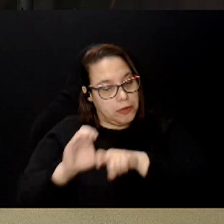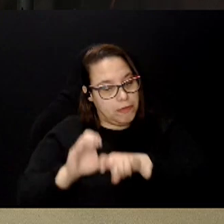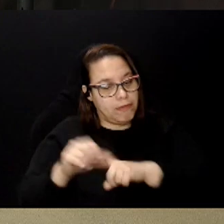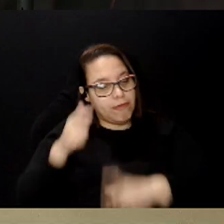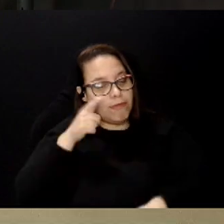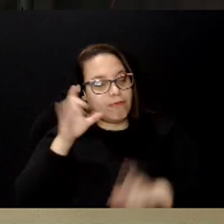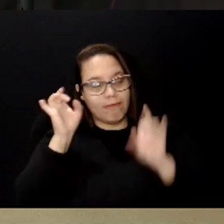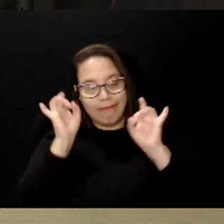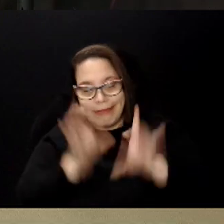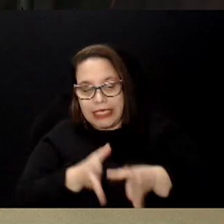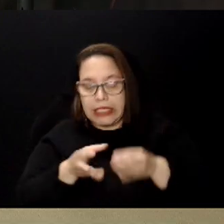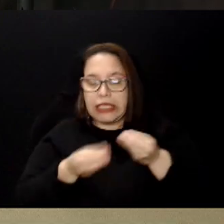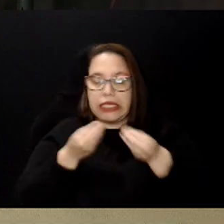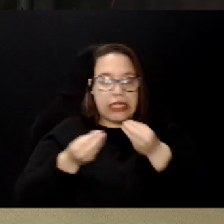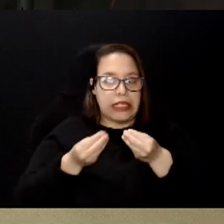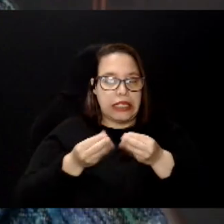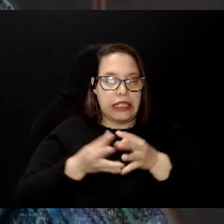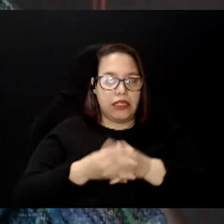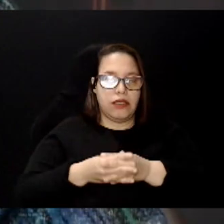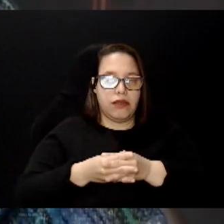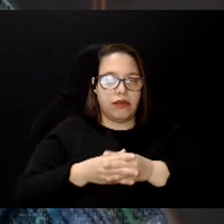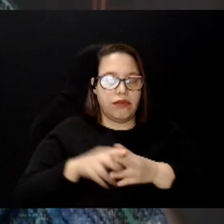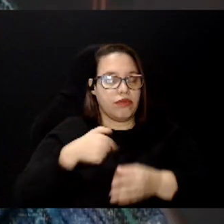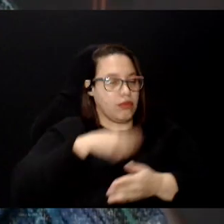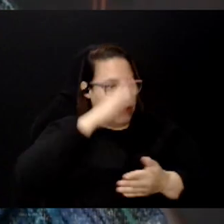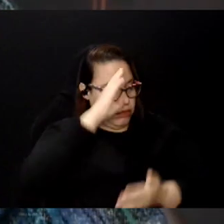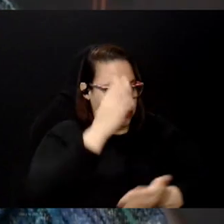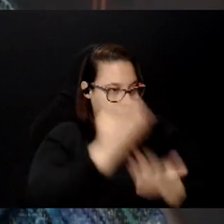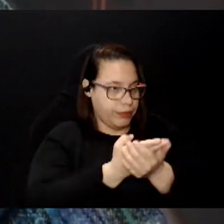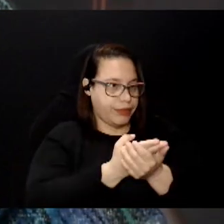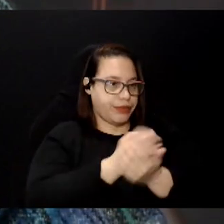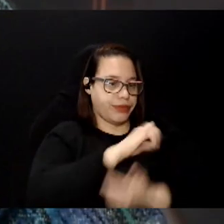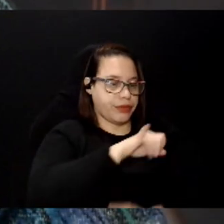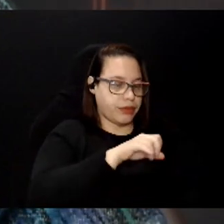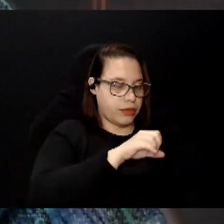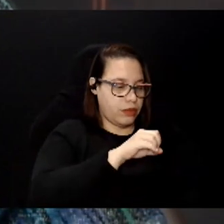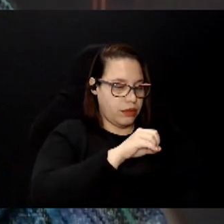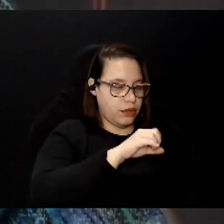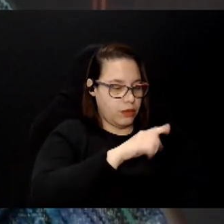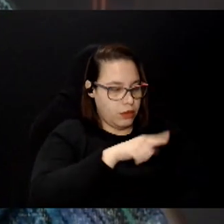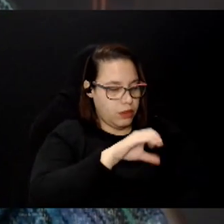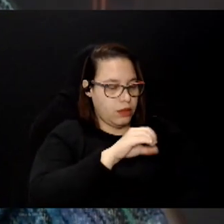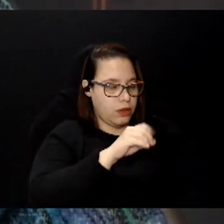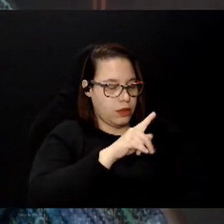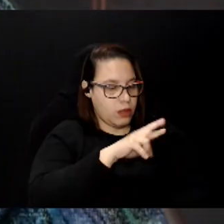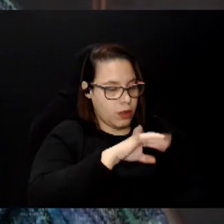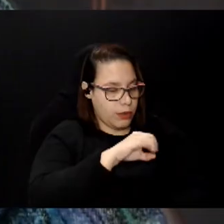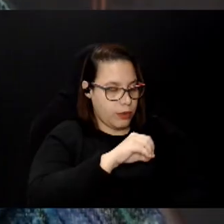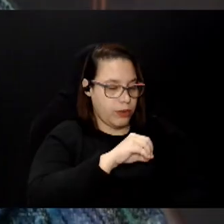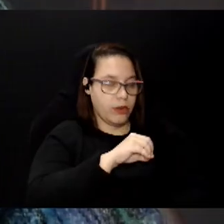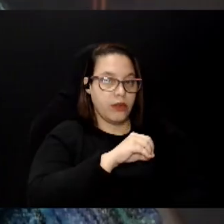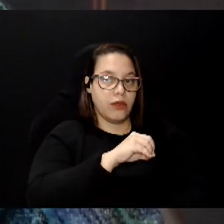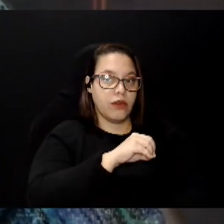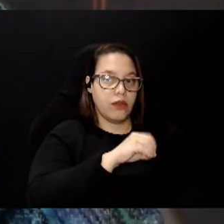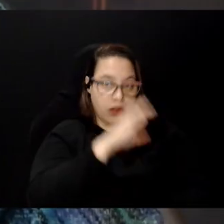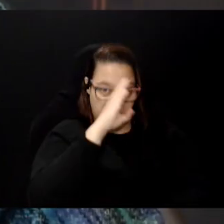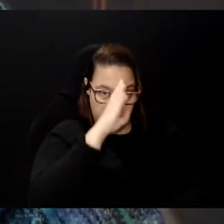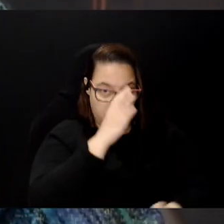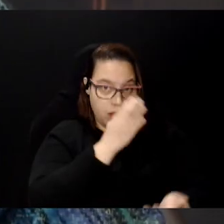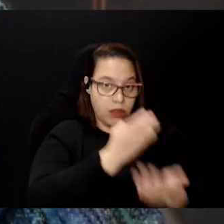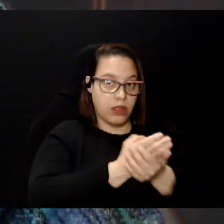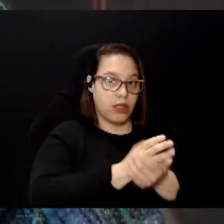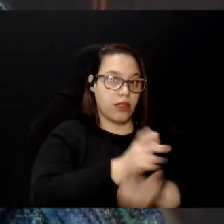isso. Eu acredito, João Pedro, né? João Pedro. João Pedro, eu acredito que a pessoa que